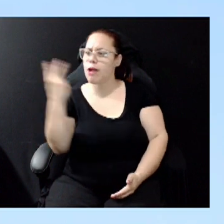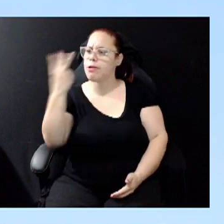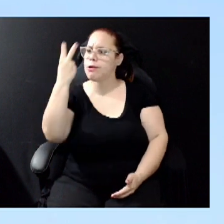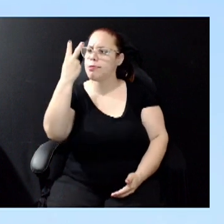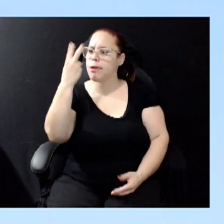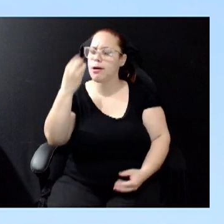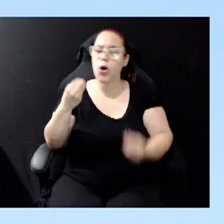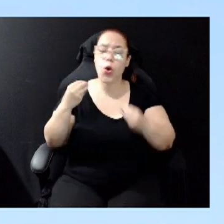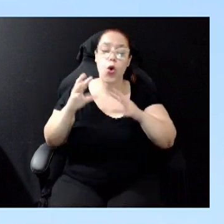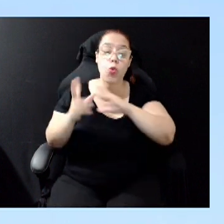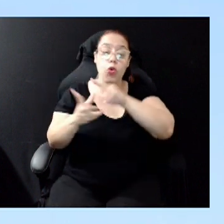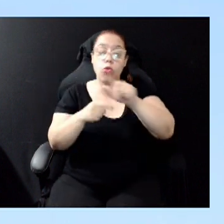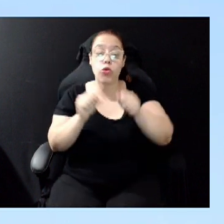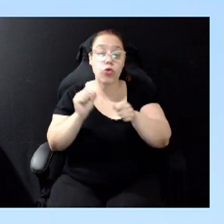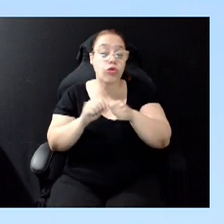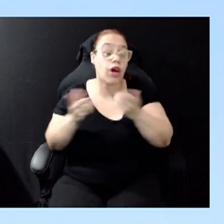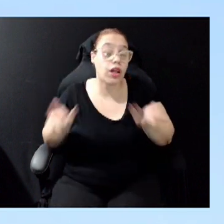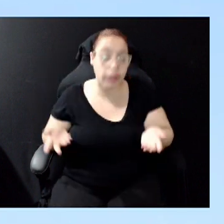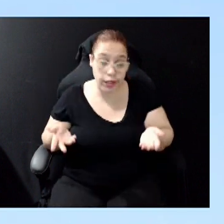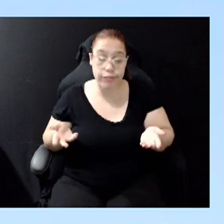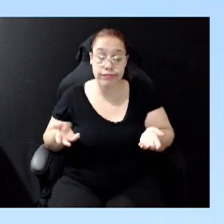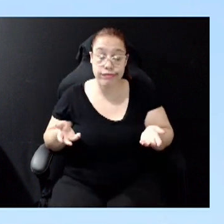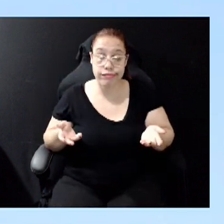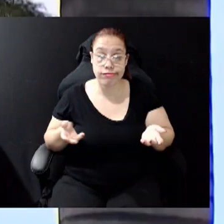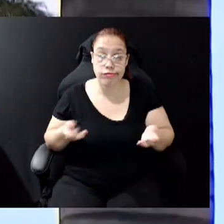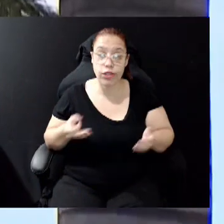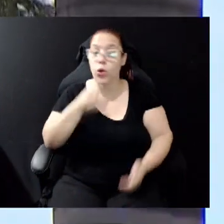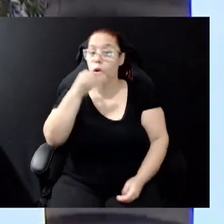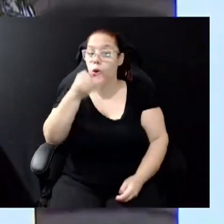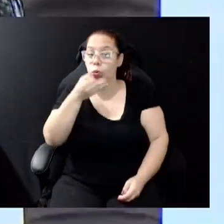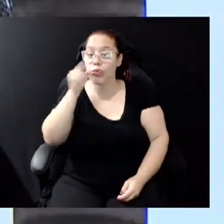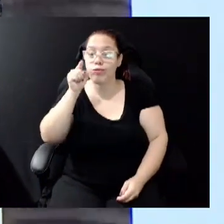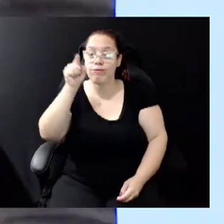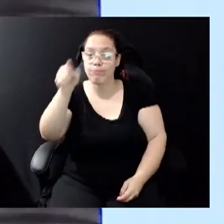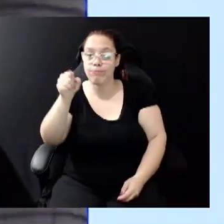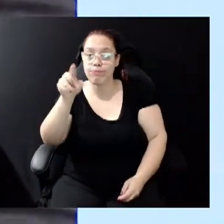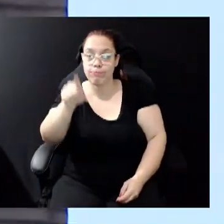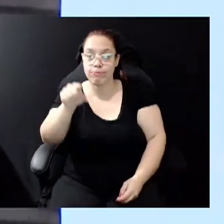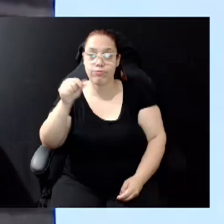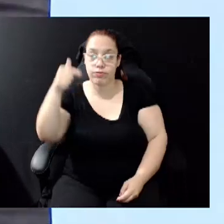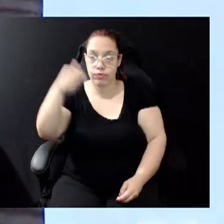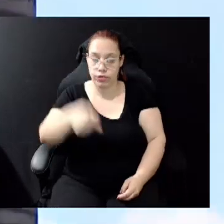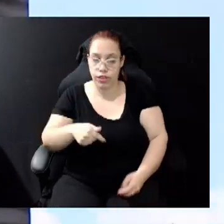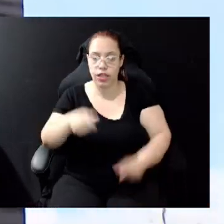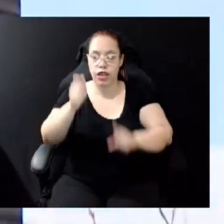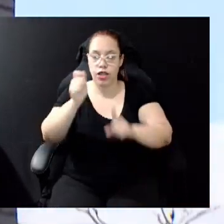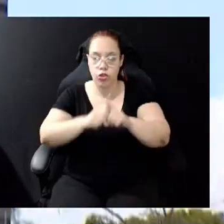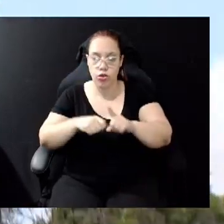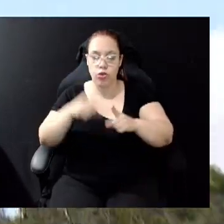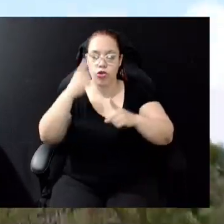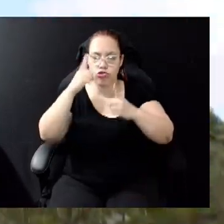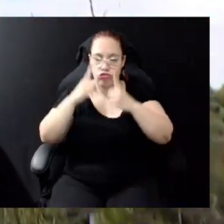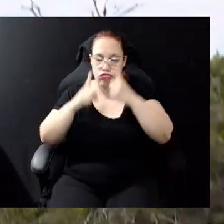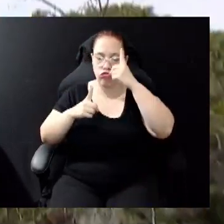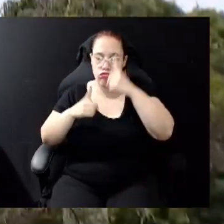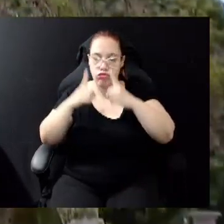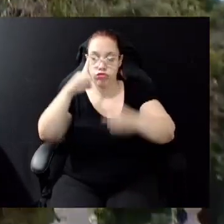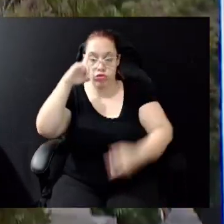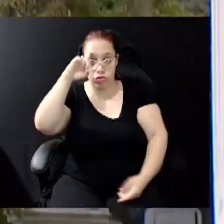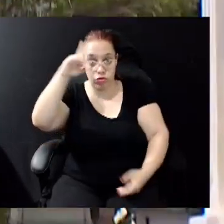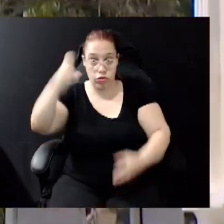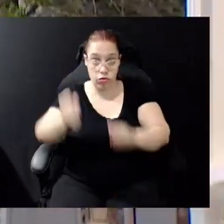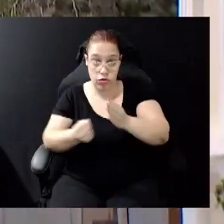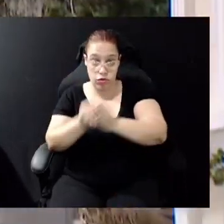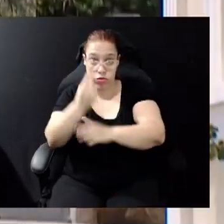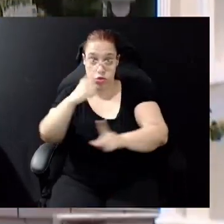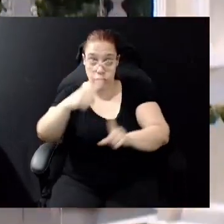faz isso. Então, por sugestão dele, a gente escolheu o dia 7 de fevereiro, porque foi o dia que foi fundado o Cemitério da